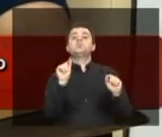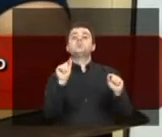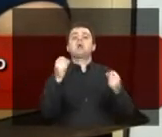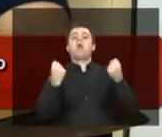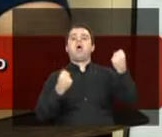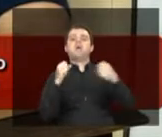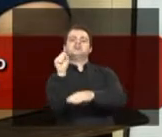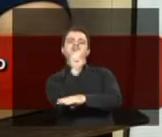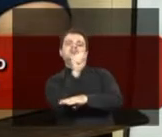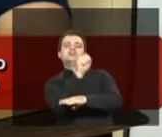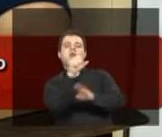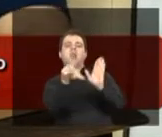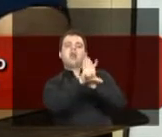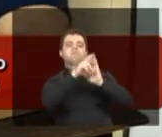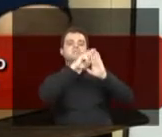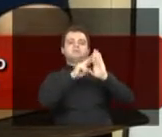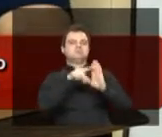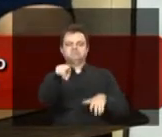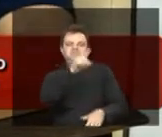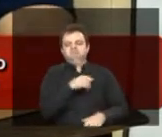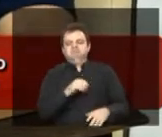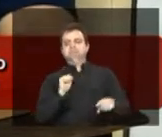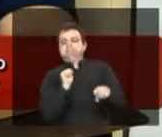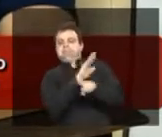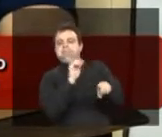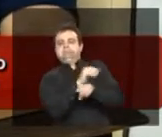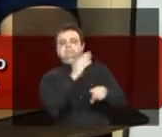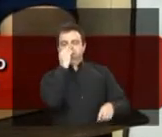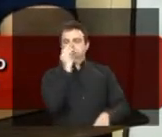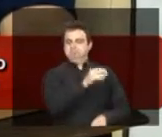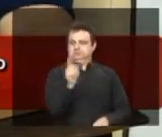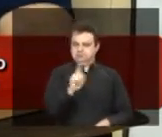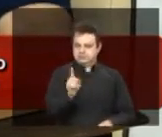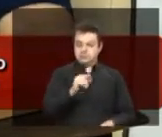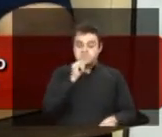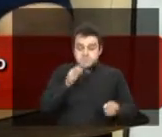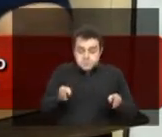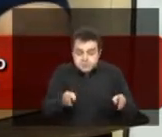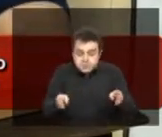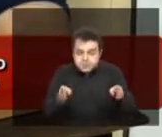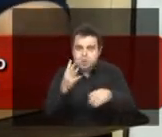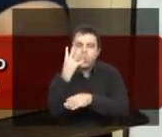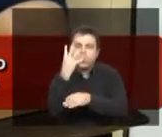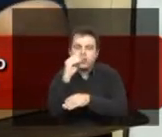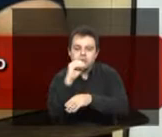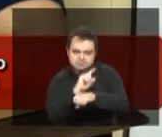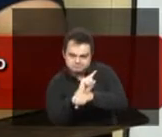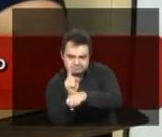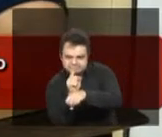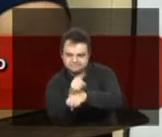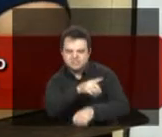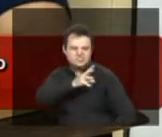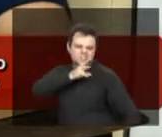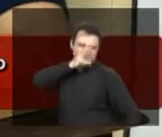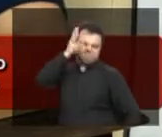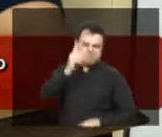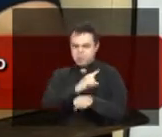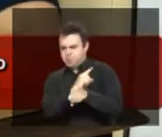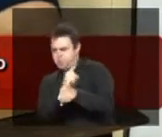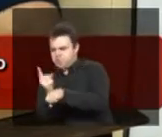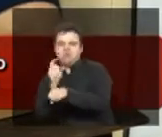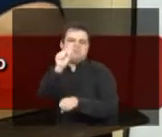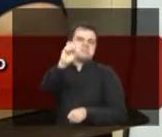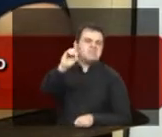as leis de trânsito. Aquela via, dá para a pessoa respeitar até 40 por hora? Não, vai 80,